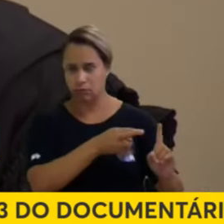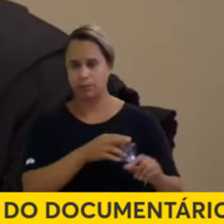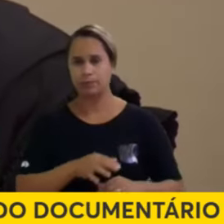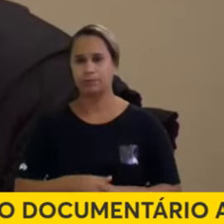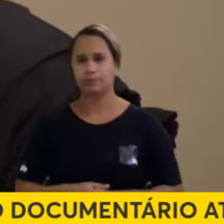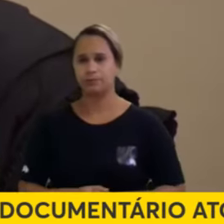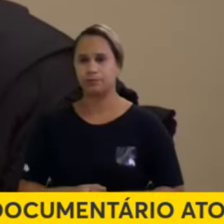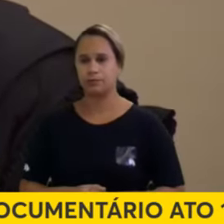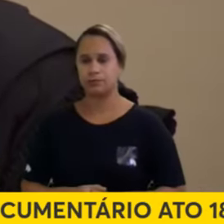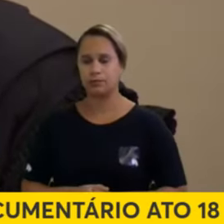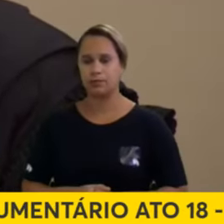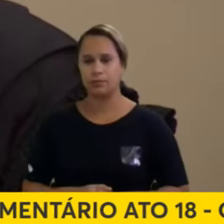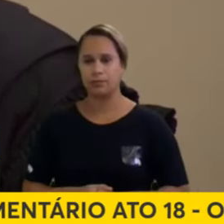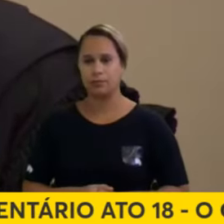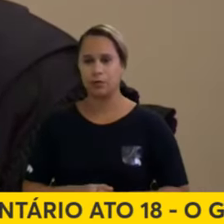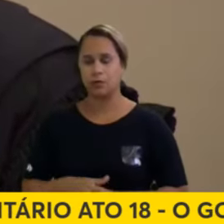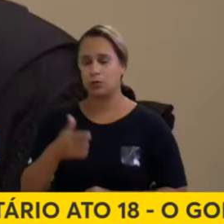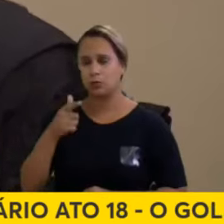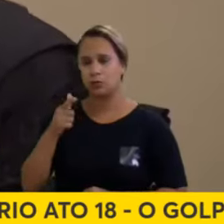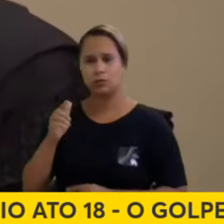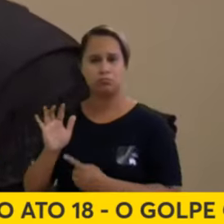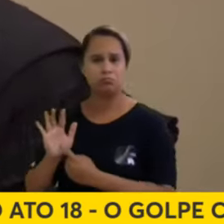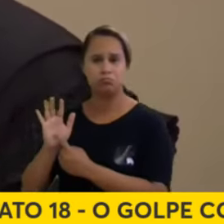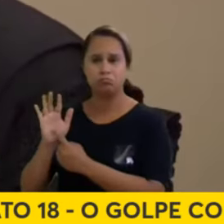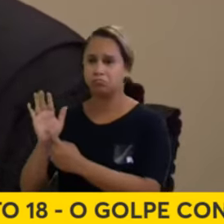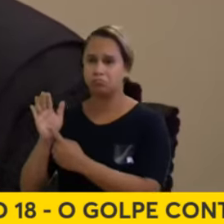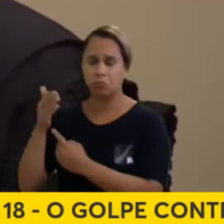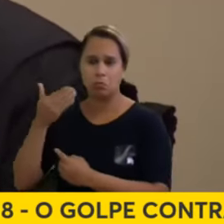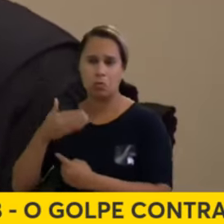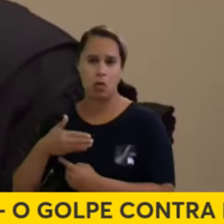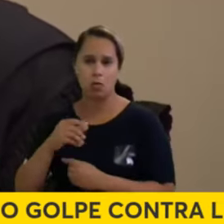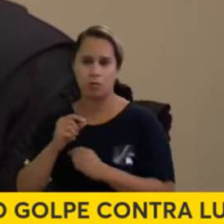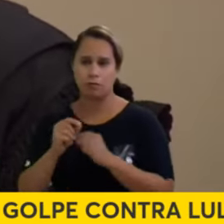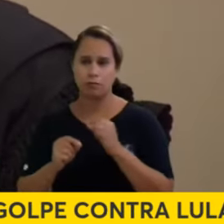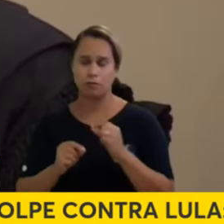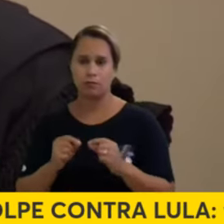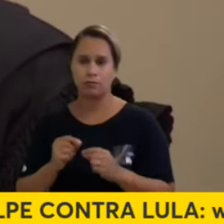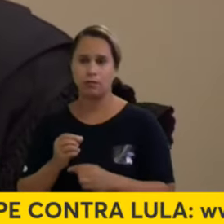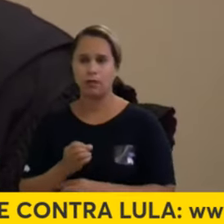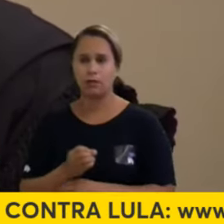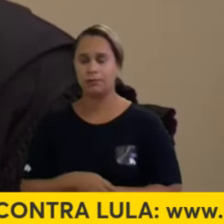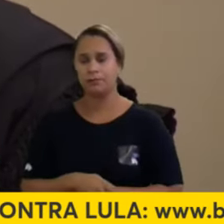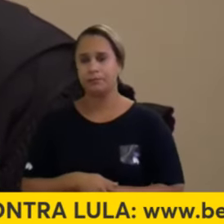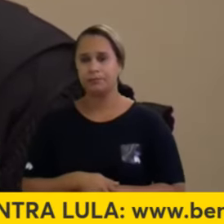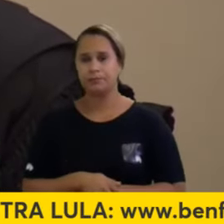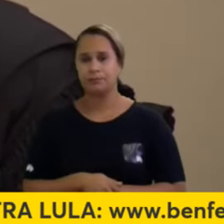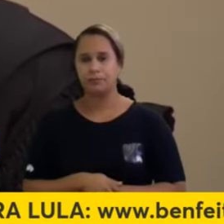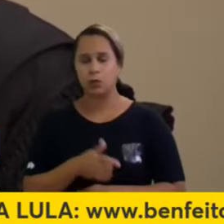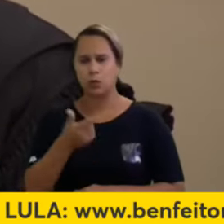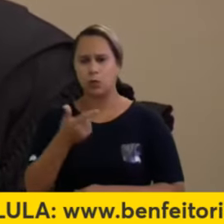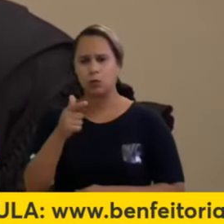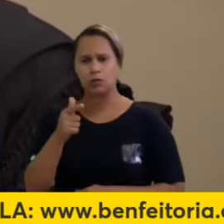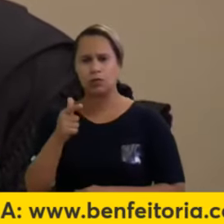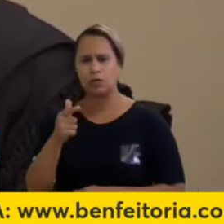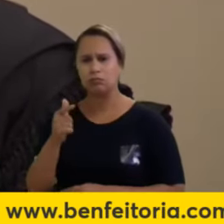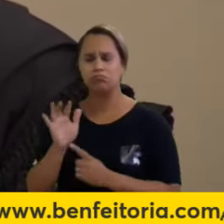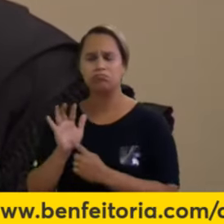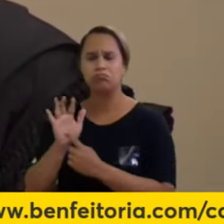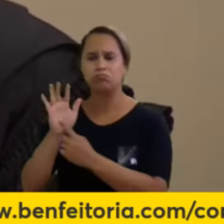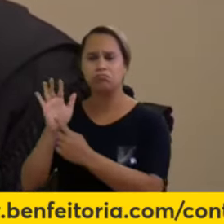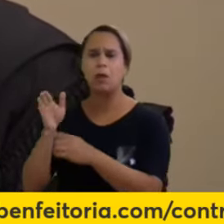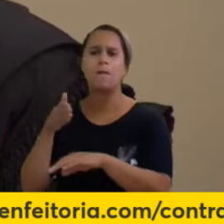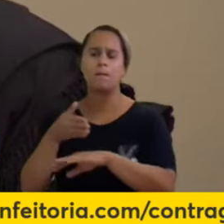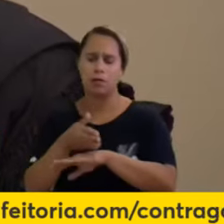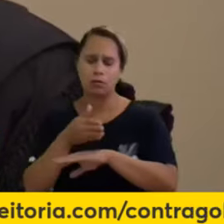Silva com os investigados não há como se incluir também nas despesas de viagem Carla Cunha não há nenhum indicativo de que tenha participado de reuniões ou